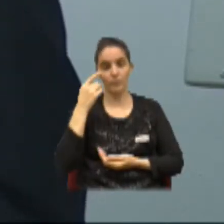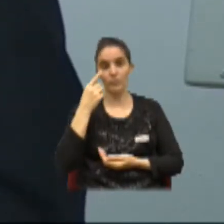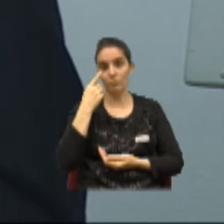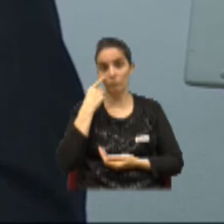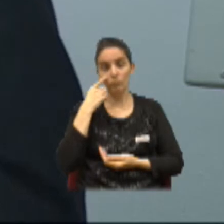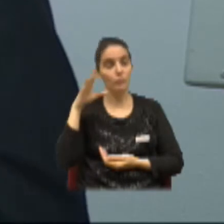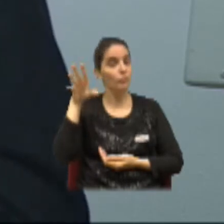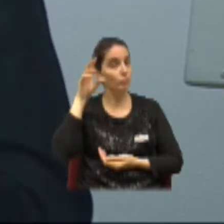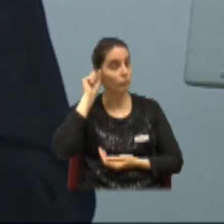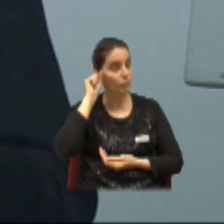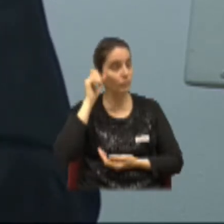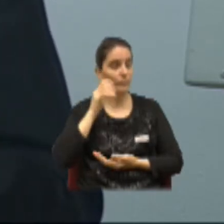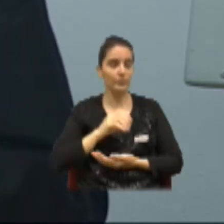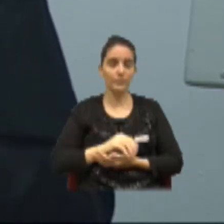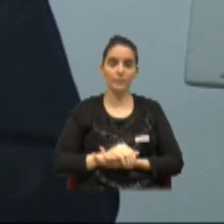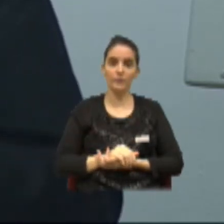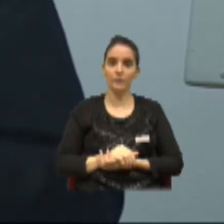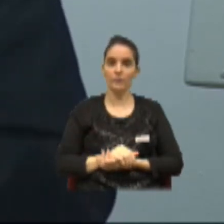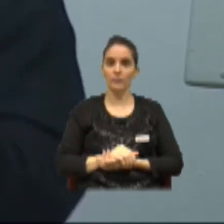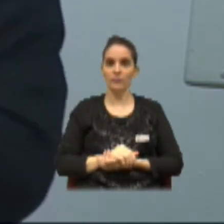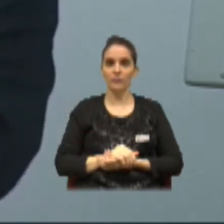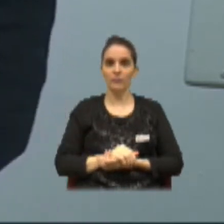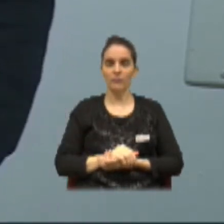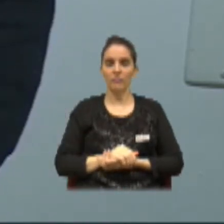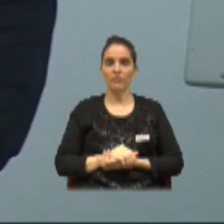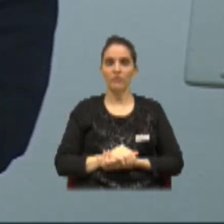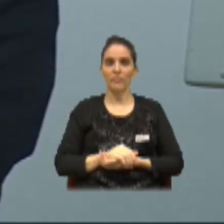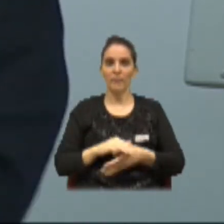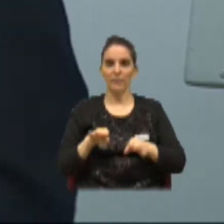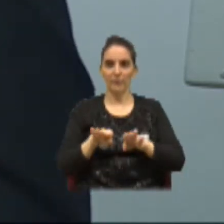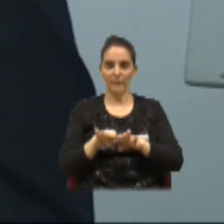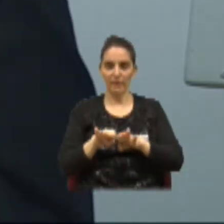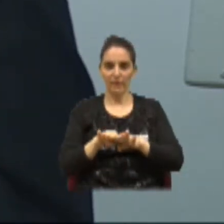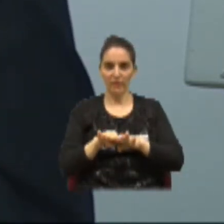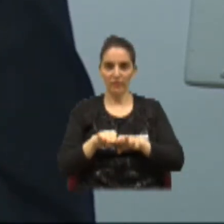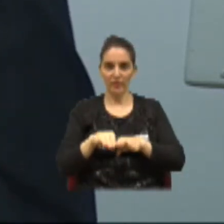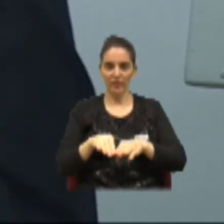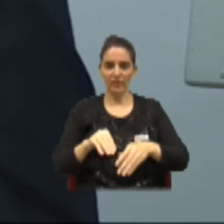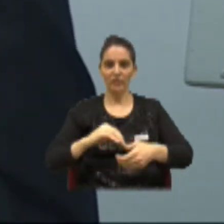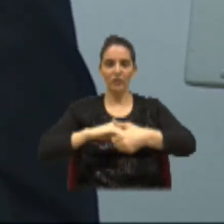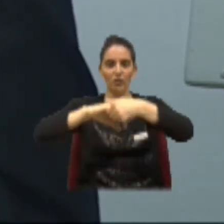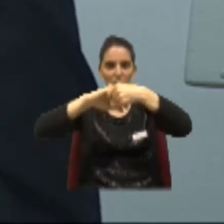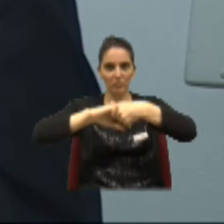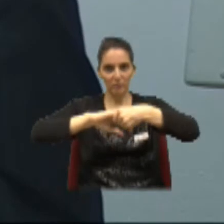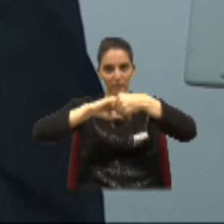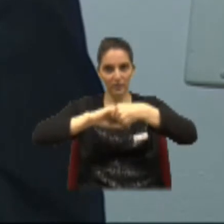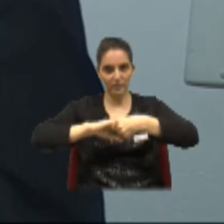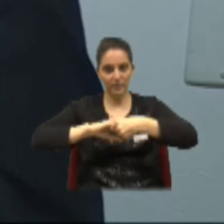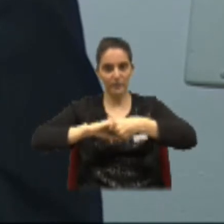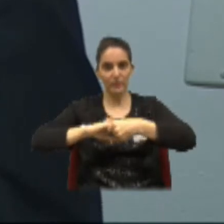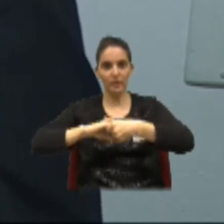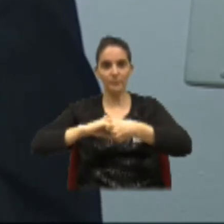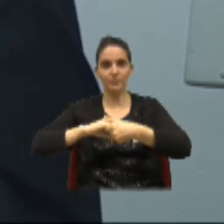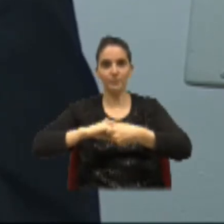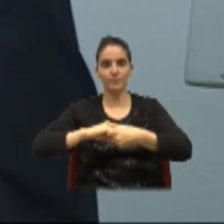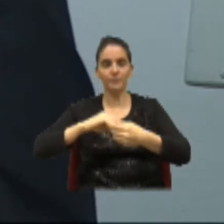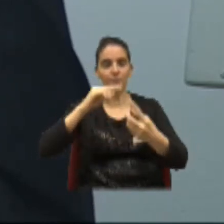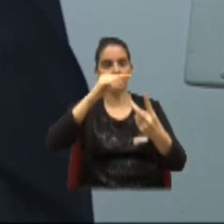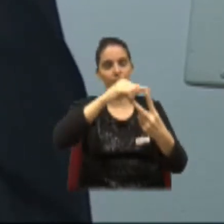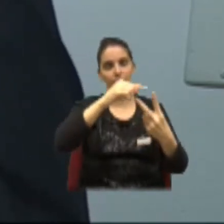ouviram, e também aproveitar e cumprimentar todas as doutoras, Aldrin,